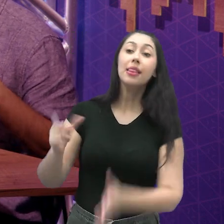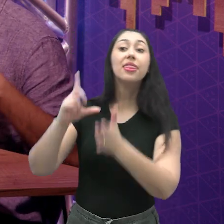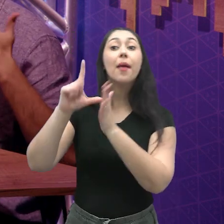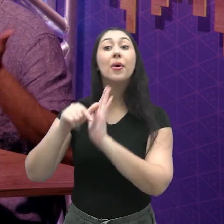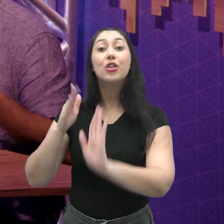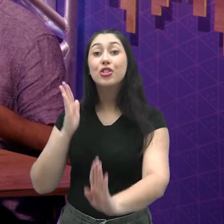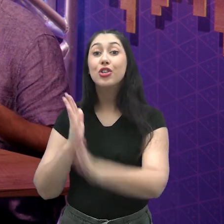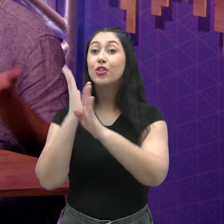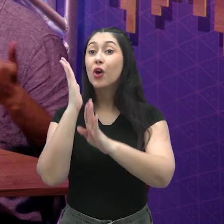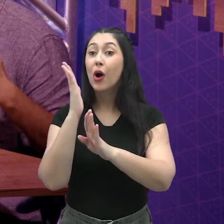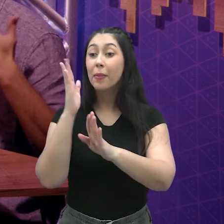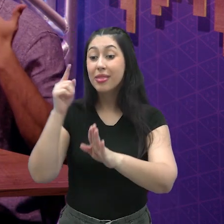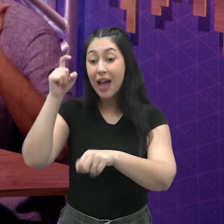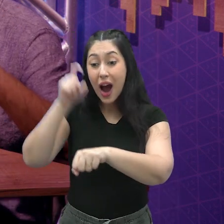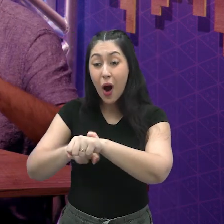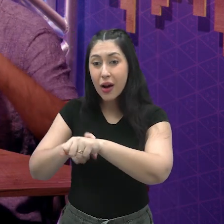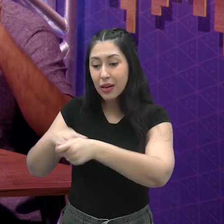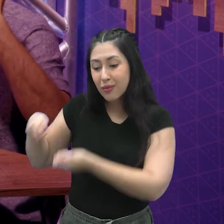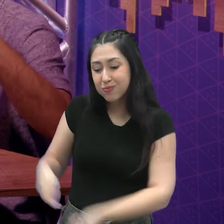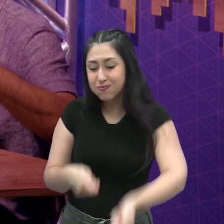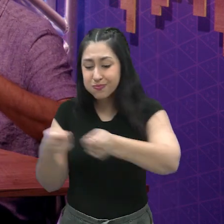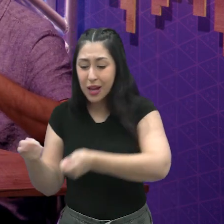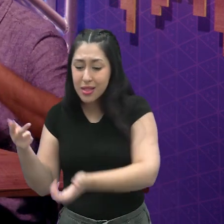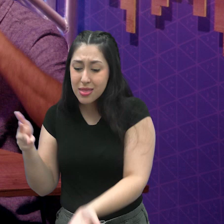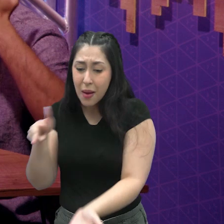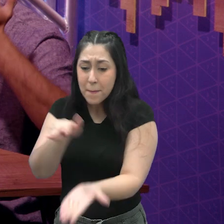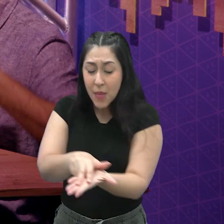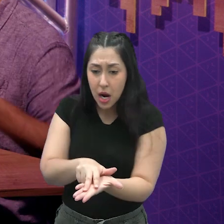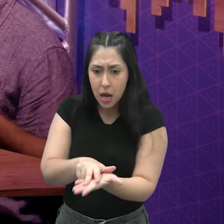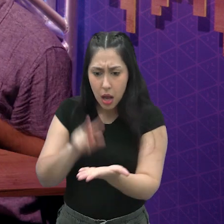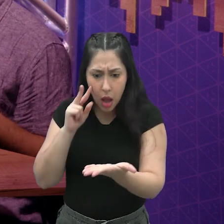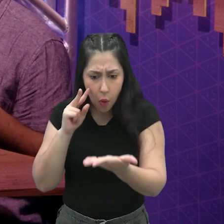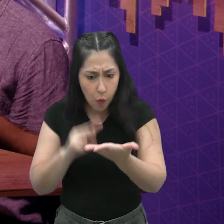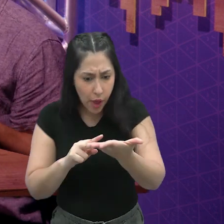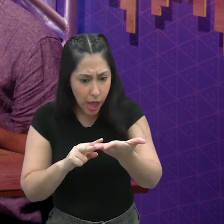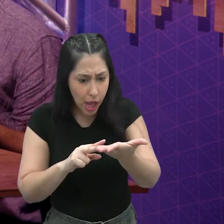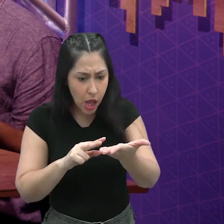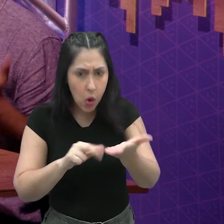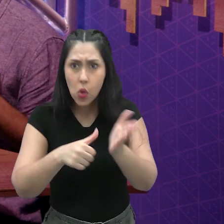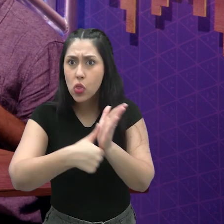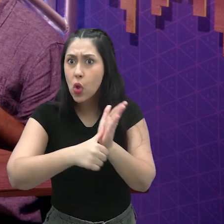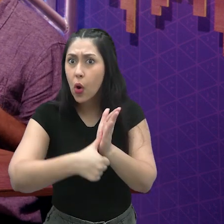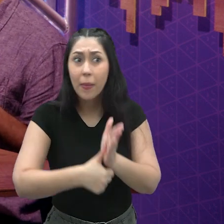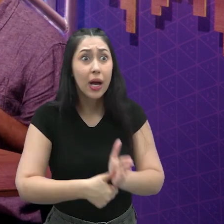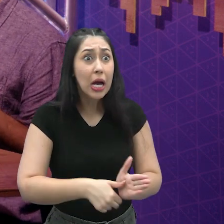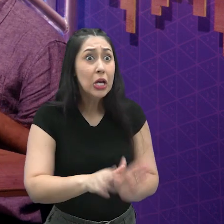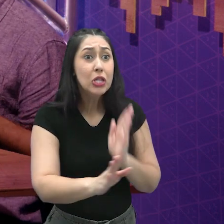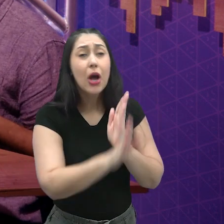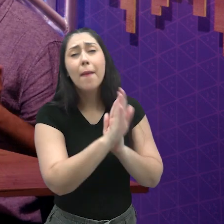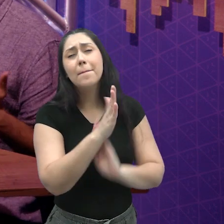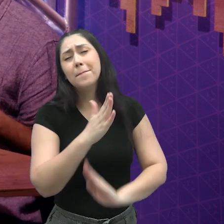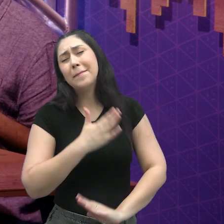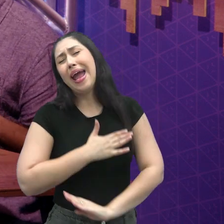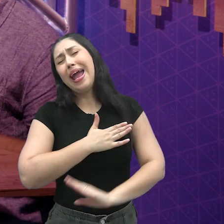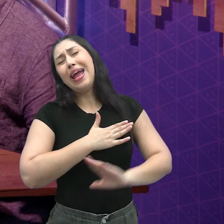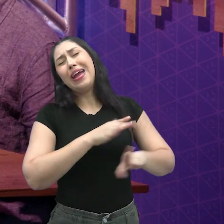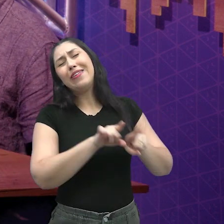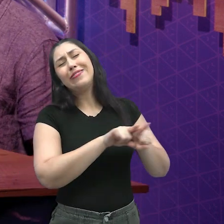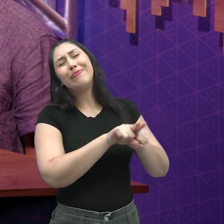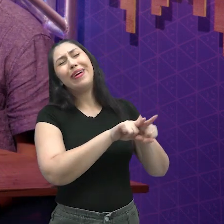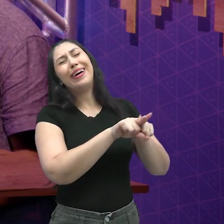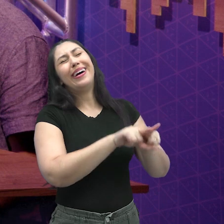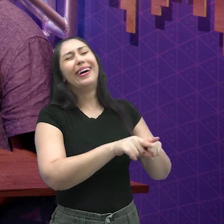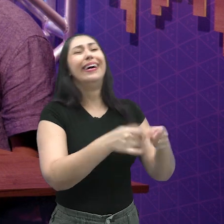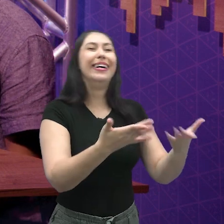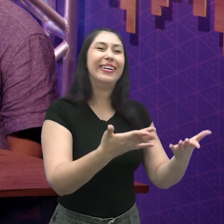ele depois descobre, na hora de enterrar, de pegar os Os documentos, documentos. ele descobre que o Chico Mineiro Era meu legítimo irmão.